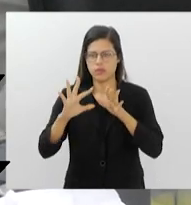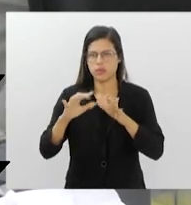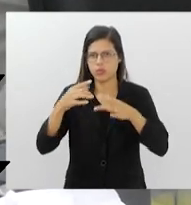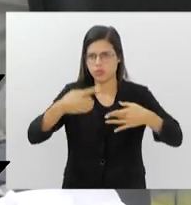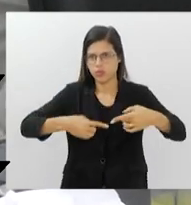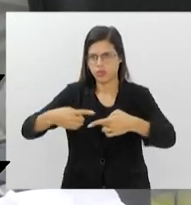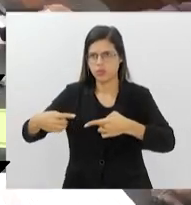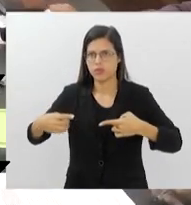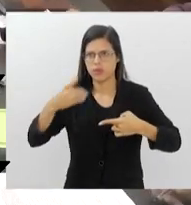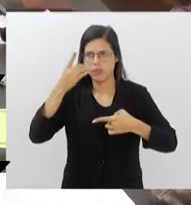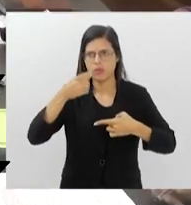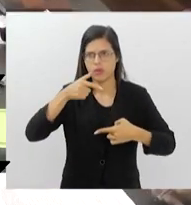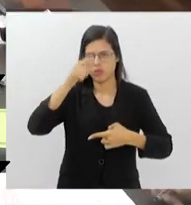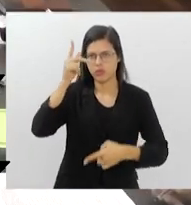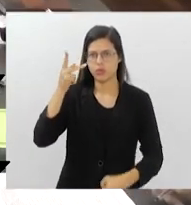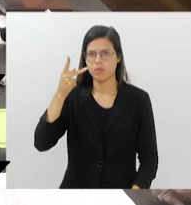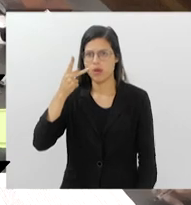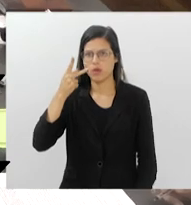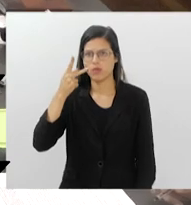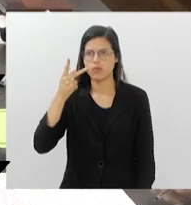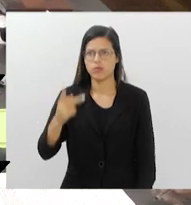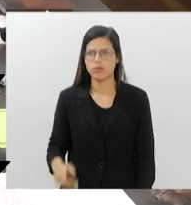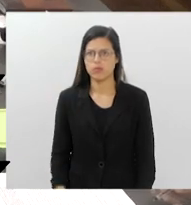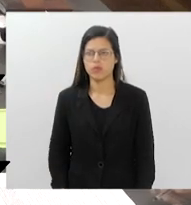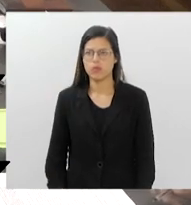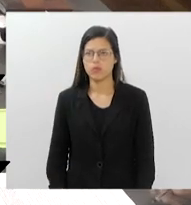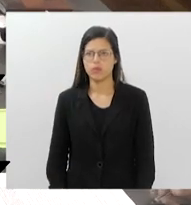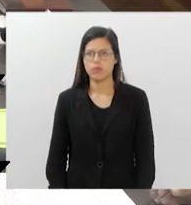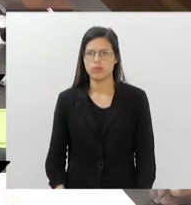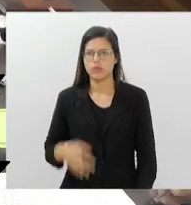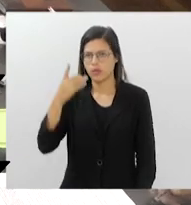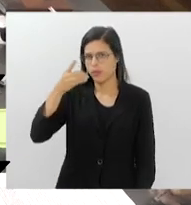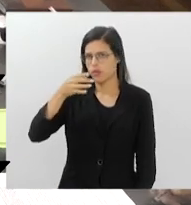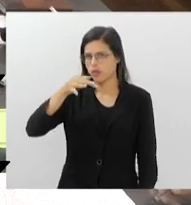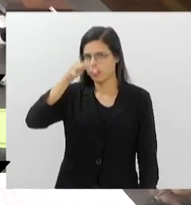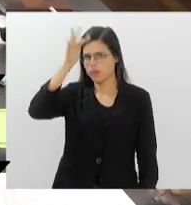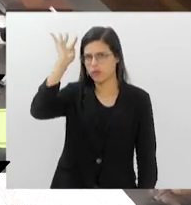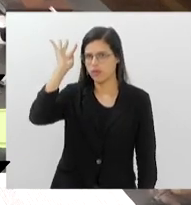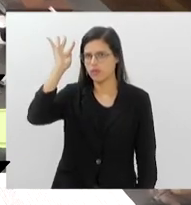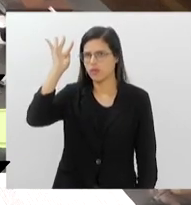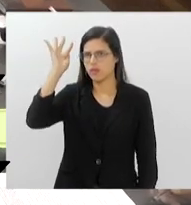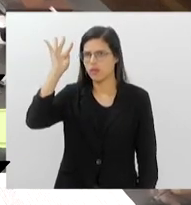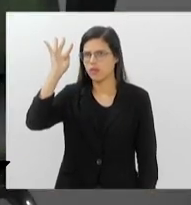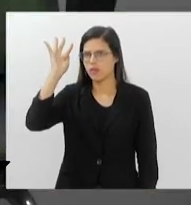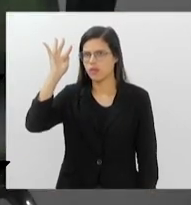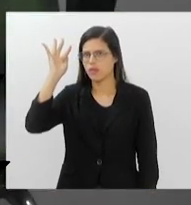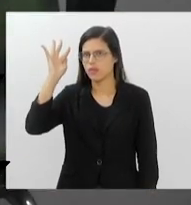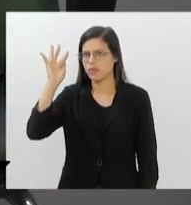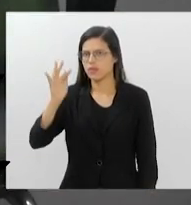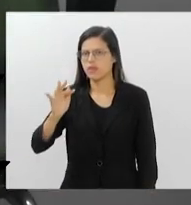discutir Deputado Lu Paulo eu Desafio o deputado Fred Pacheco a encaminhar